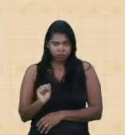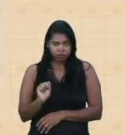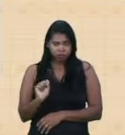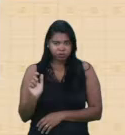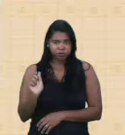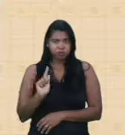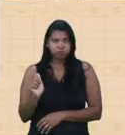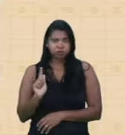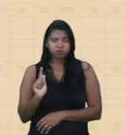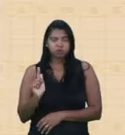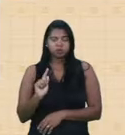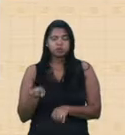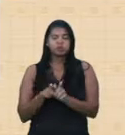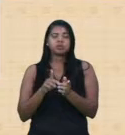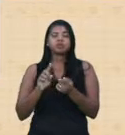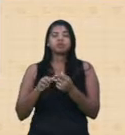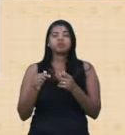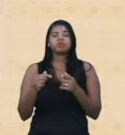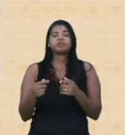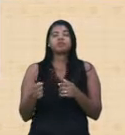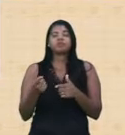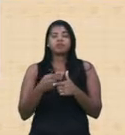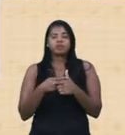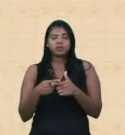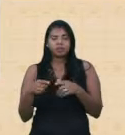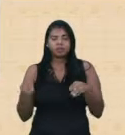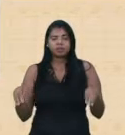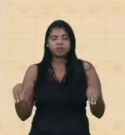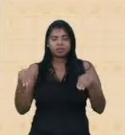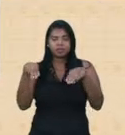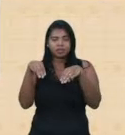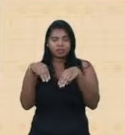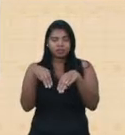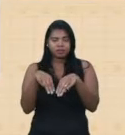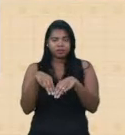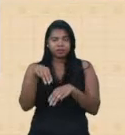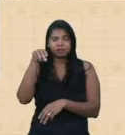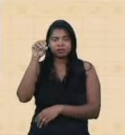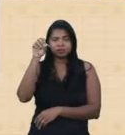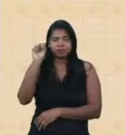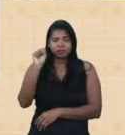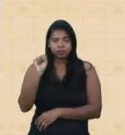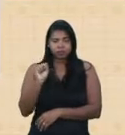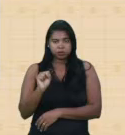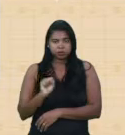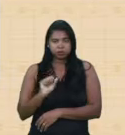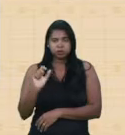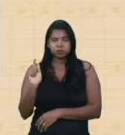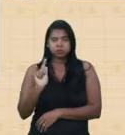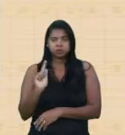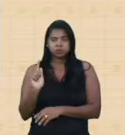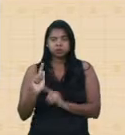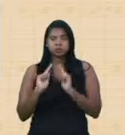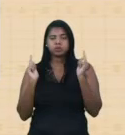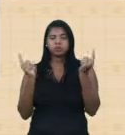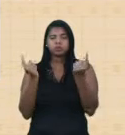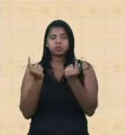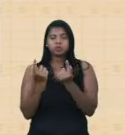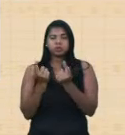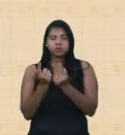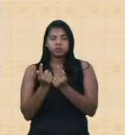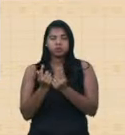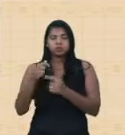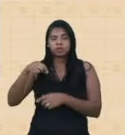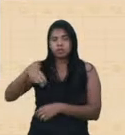também teremos a divisão magnética, onde o sul geográfico ele está localizado no